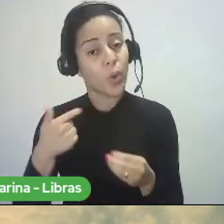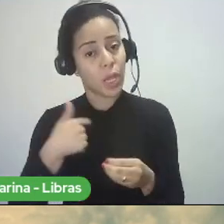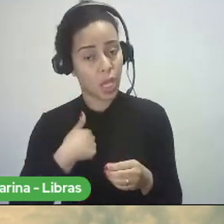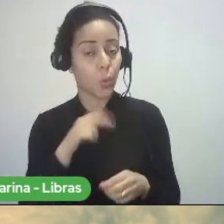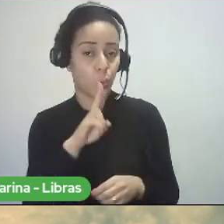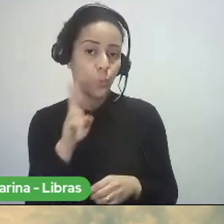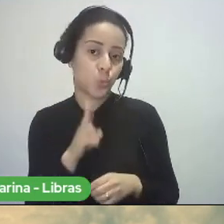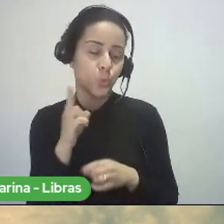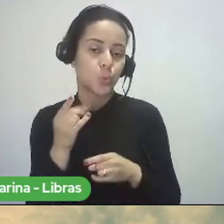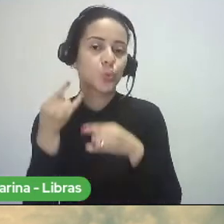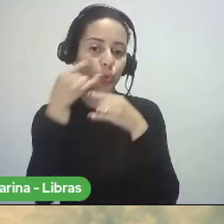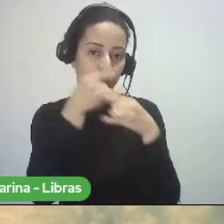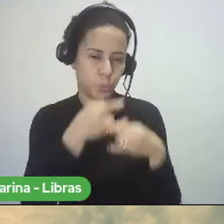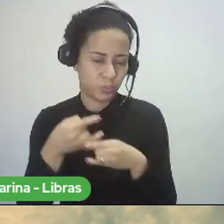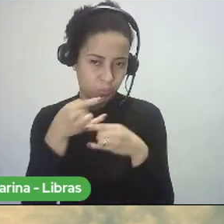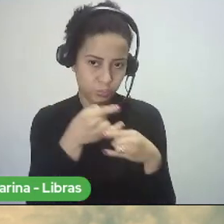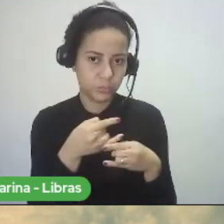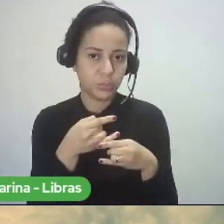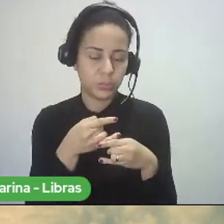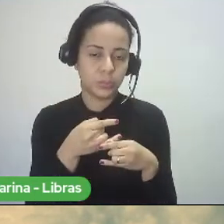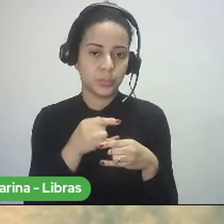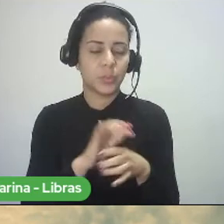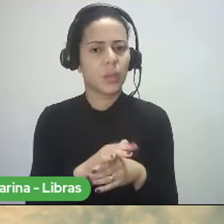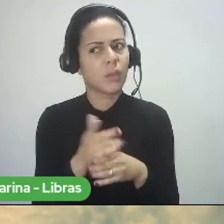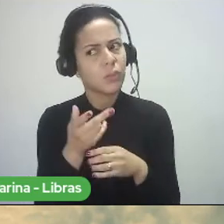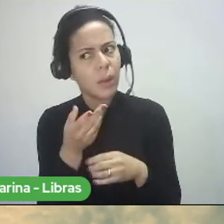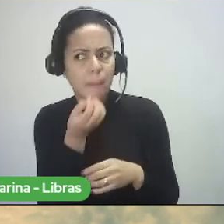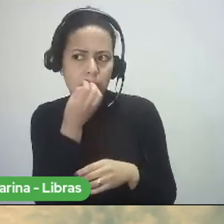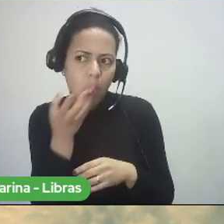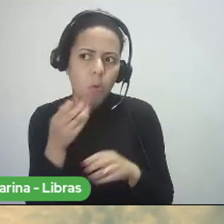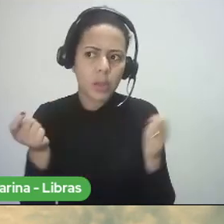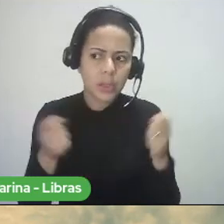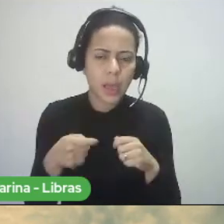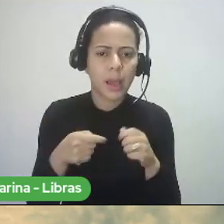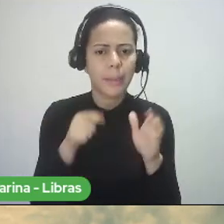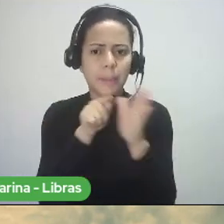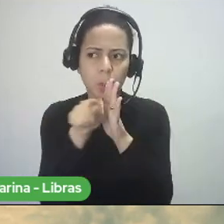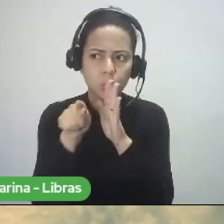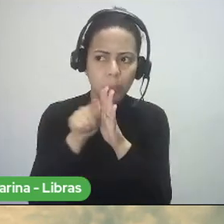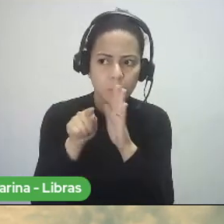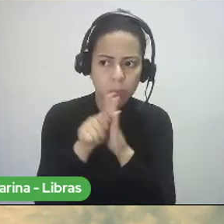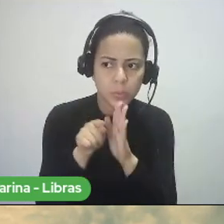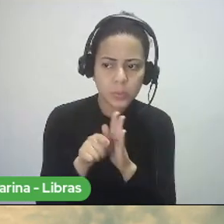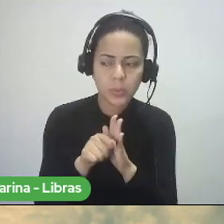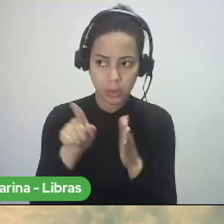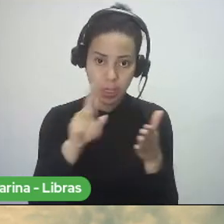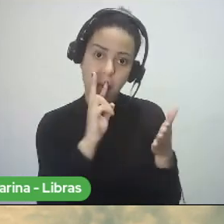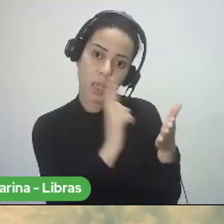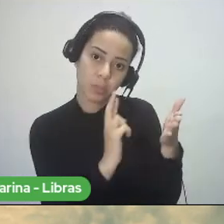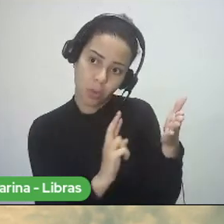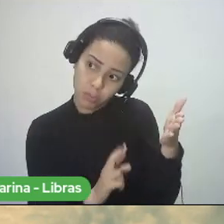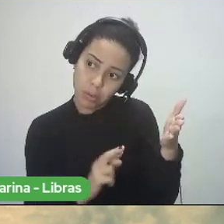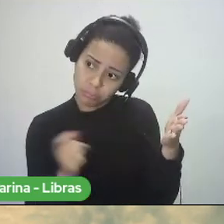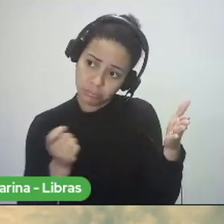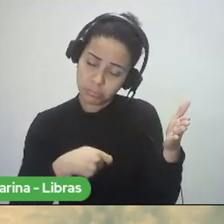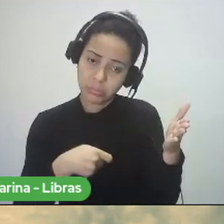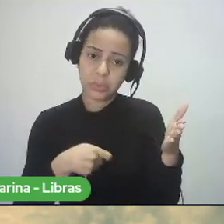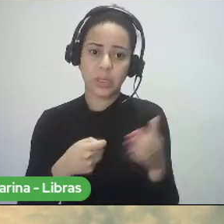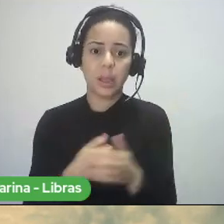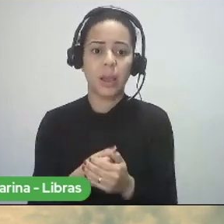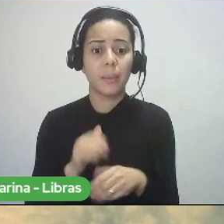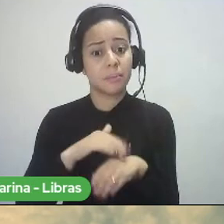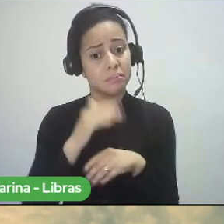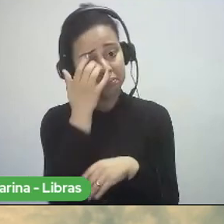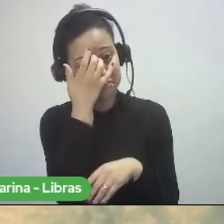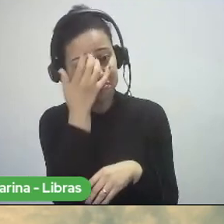de enquete, e isso nos deu um pouco mais de velocidade. Tá? E aí, Six, eu queria que tu falasse um pouquinho do